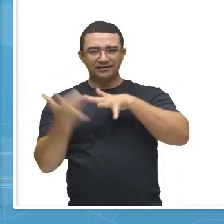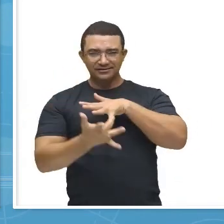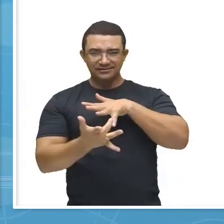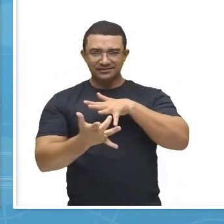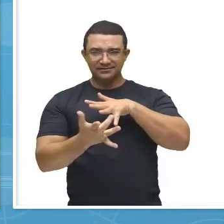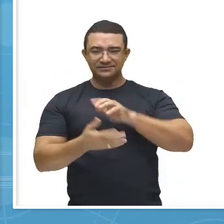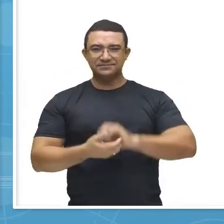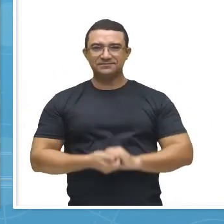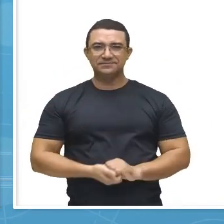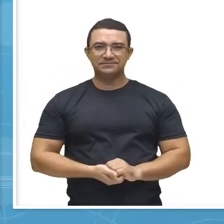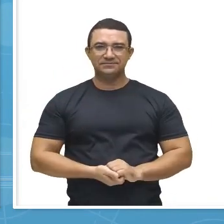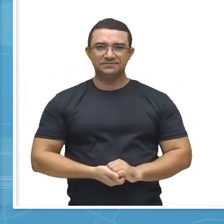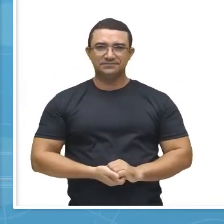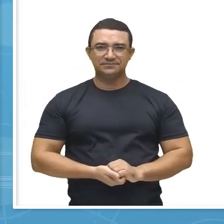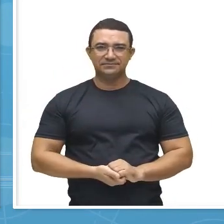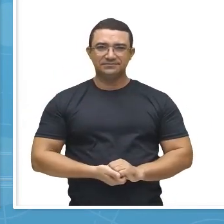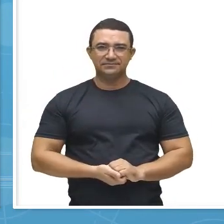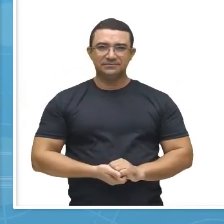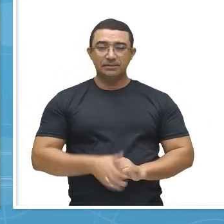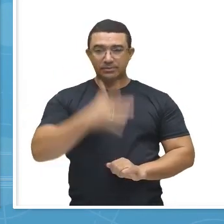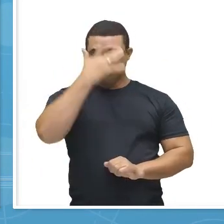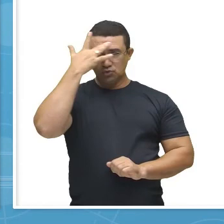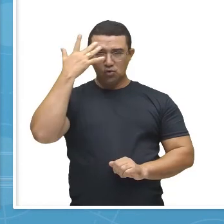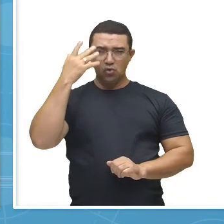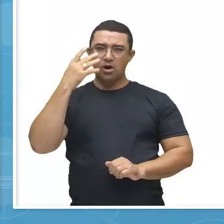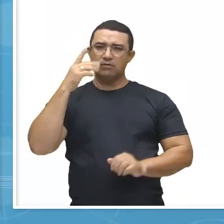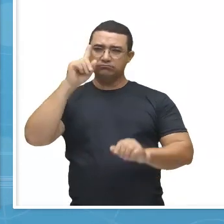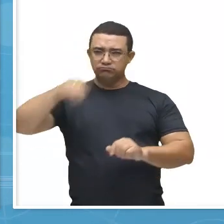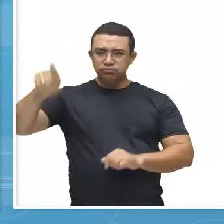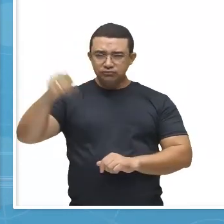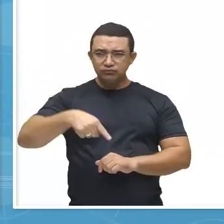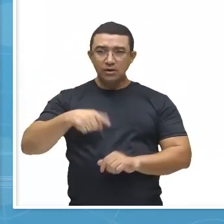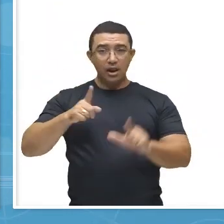bom? Então, quem marcou letra A, ó,